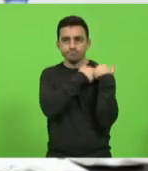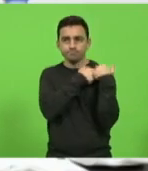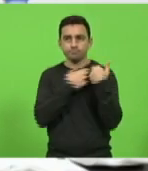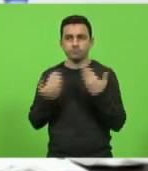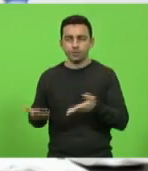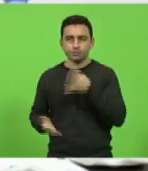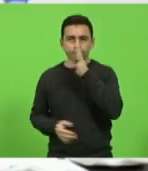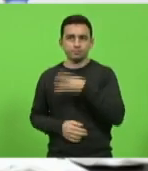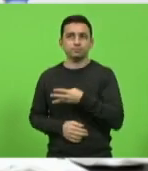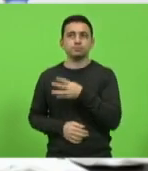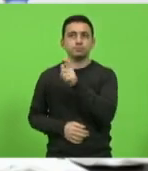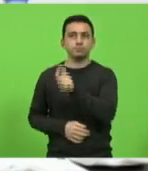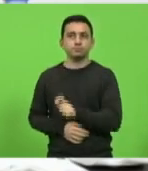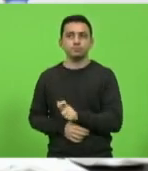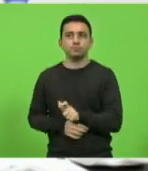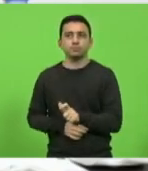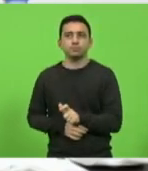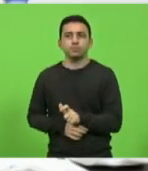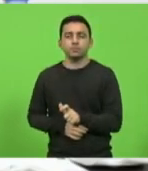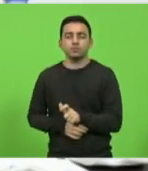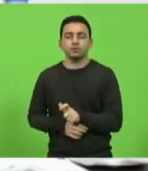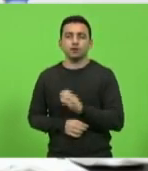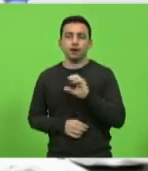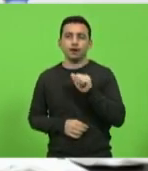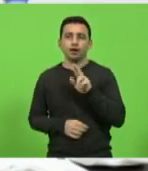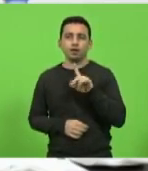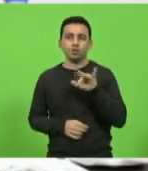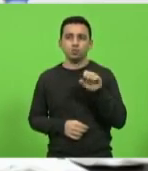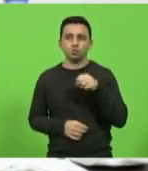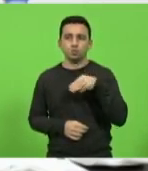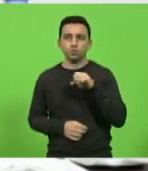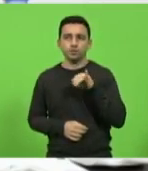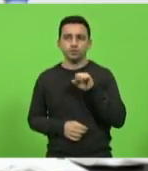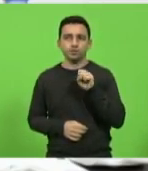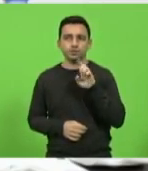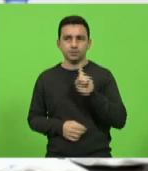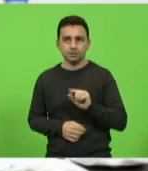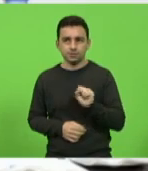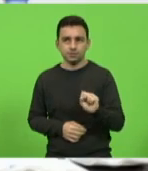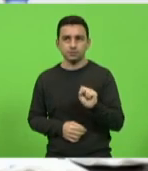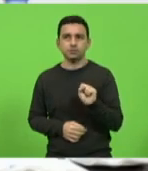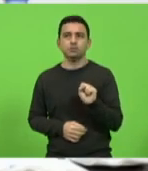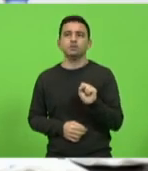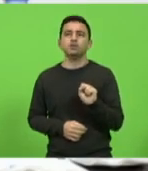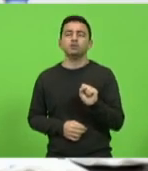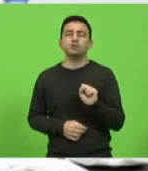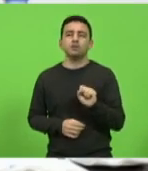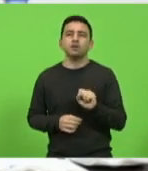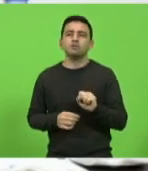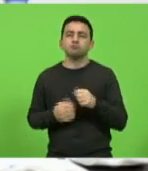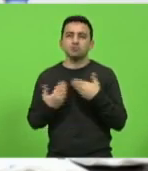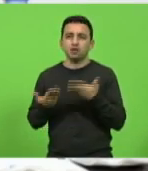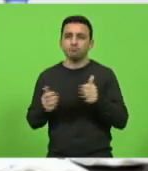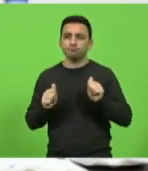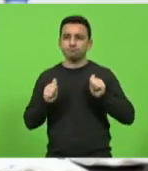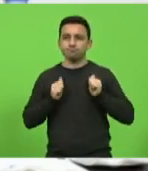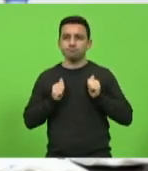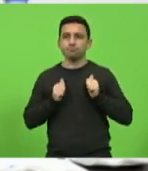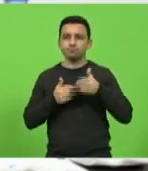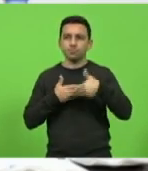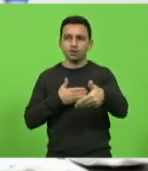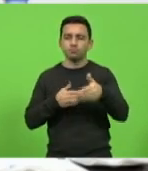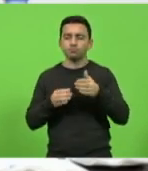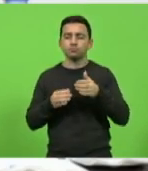denunciado Oi Carlos Moisés da Silva ainda que por omissão na operação que visava a